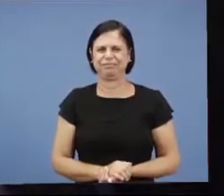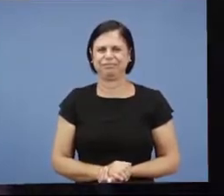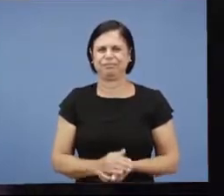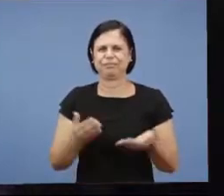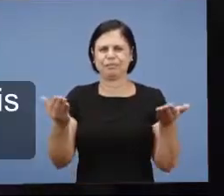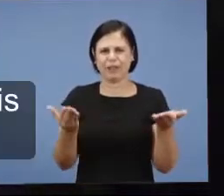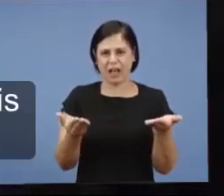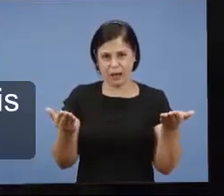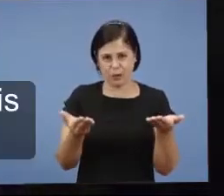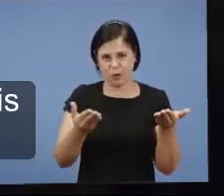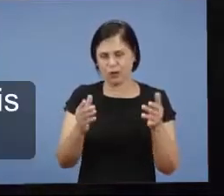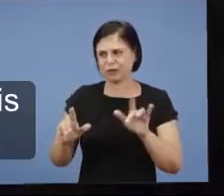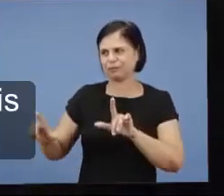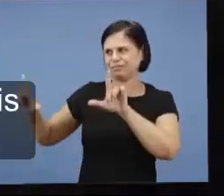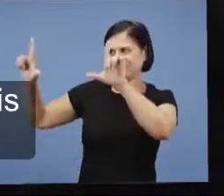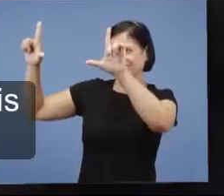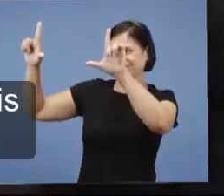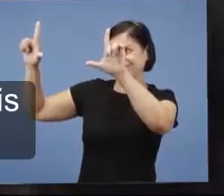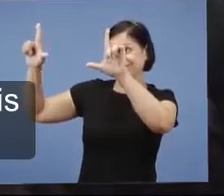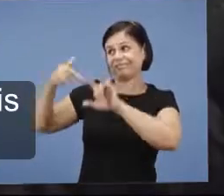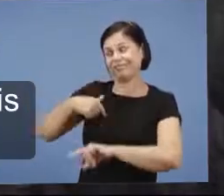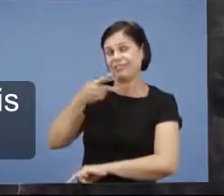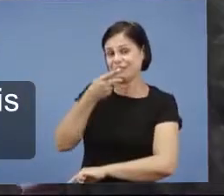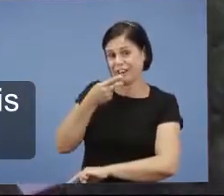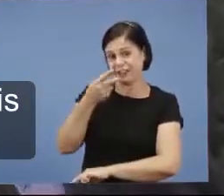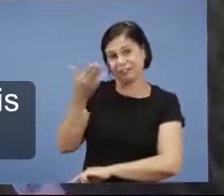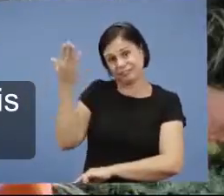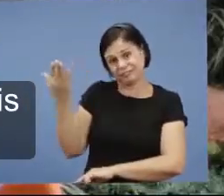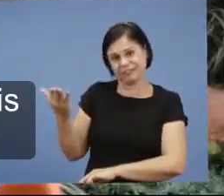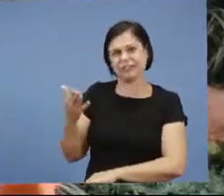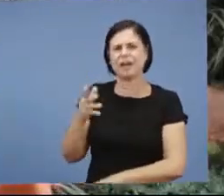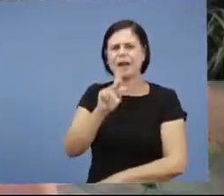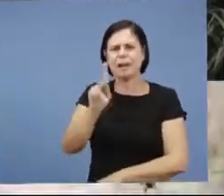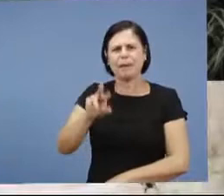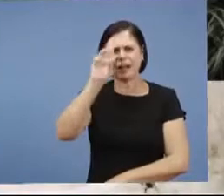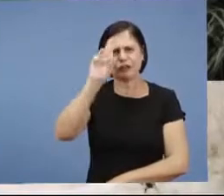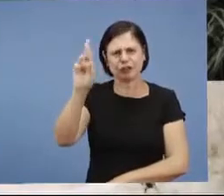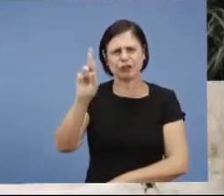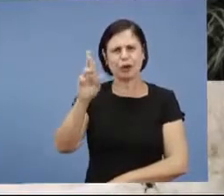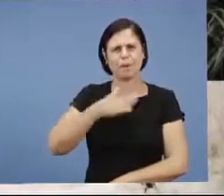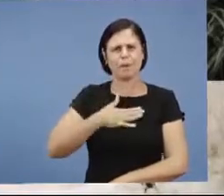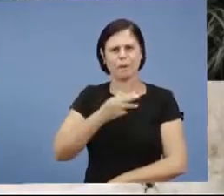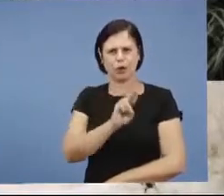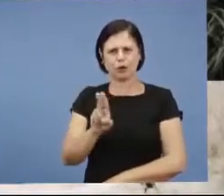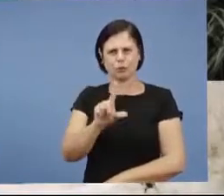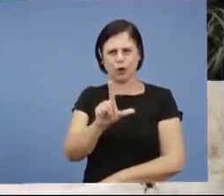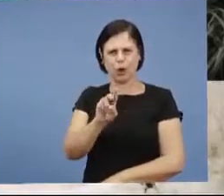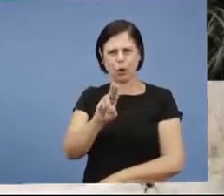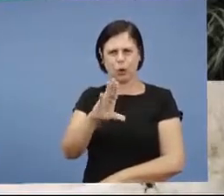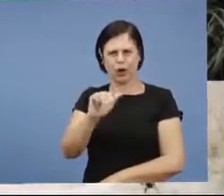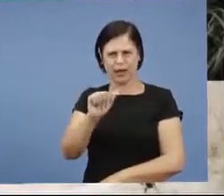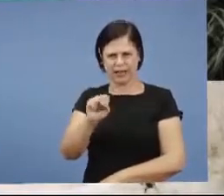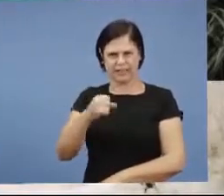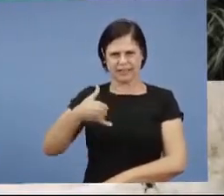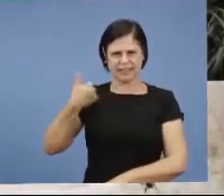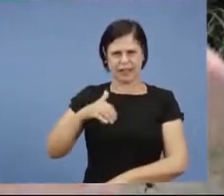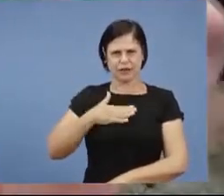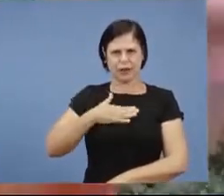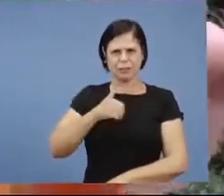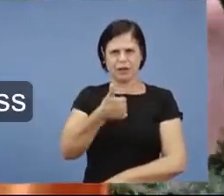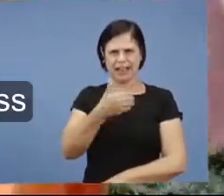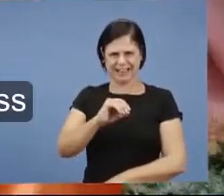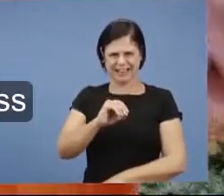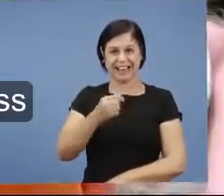agora vem aí, eu fui falar. Pode, Senhor, irmãos, meu nome é Lucas, eu tenho 10 anos e eu estou gostando muito de conhecer o